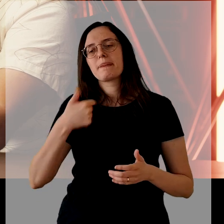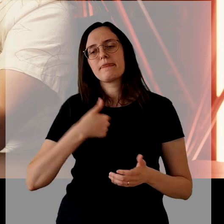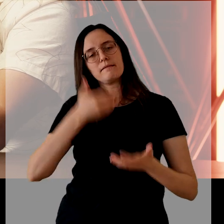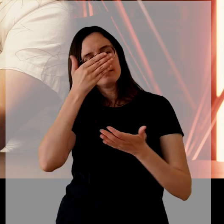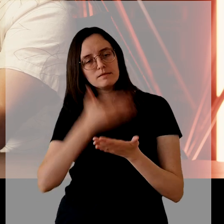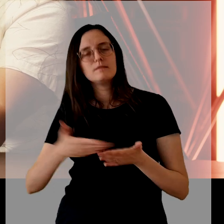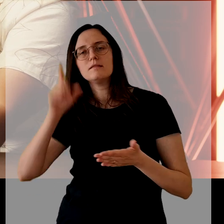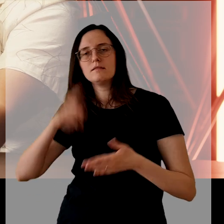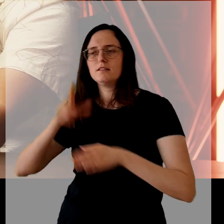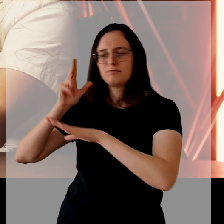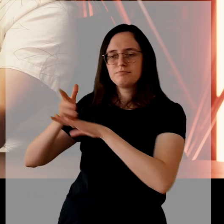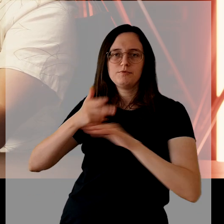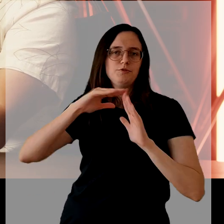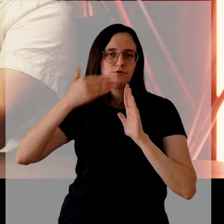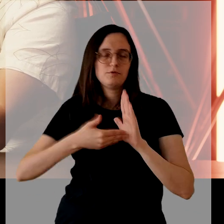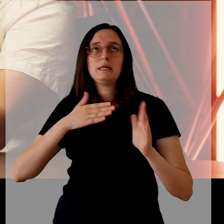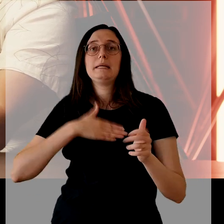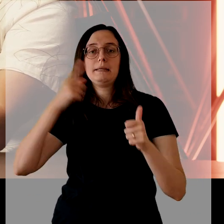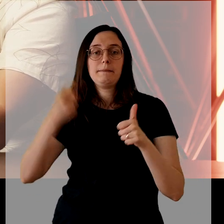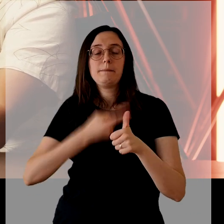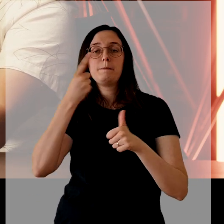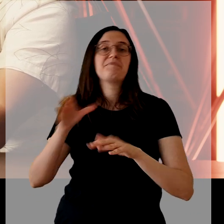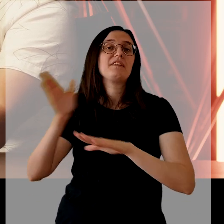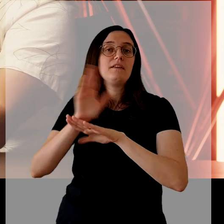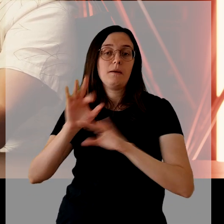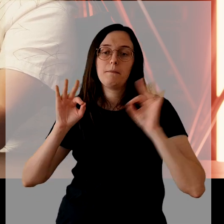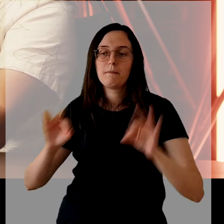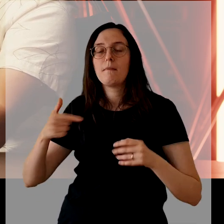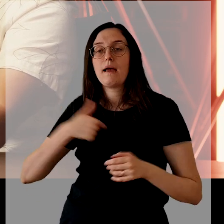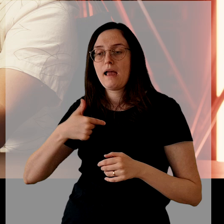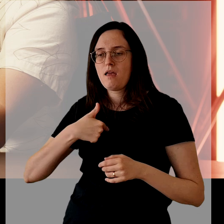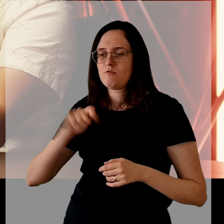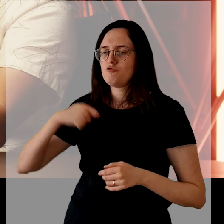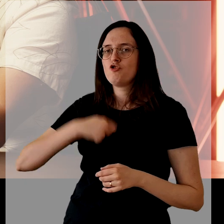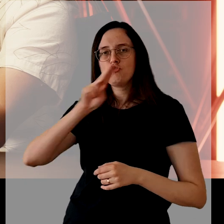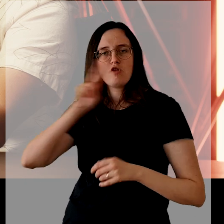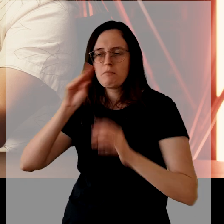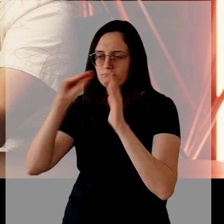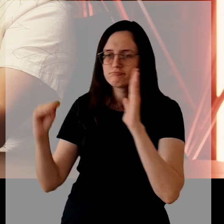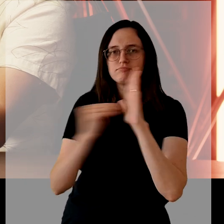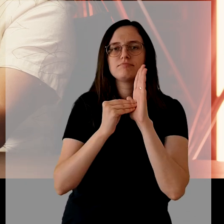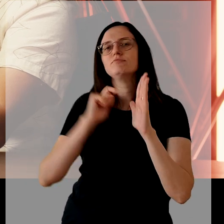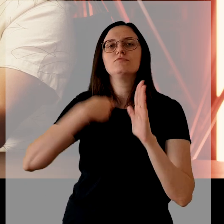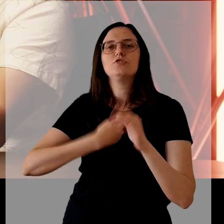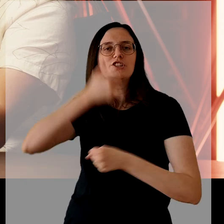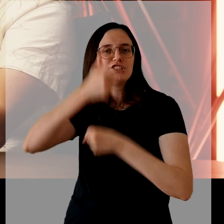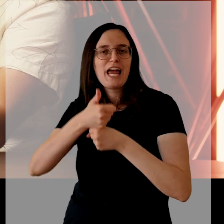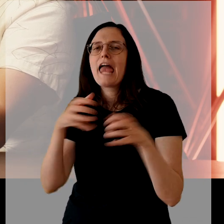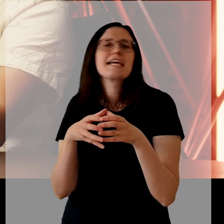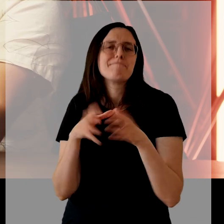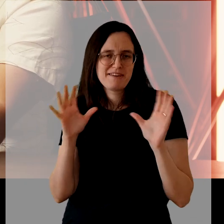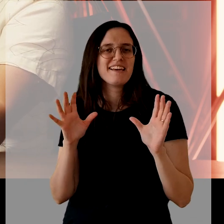eu comecei dirigindo, né? Então o meu primeiro filme mesmo que eu assino como chefe de equipe de